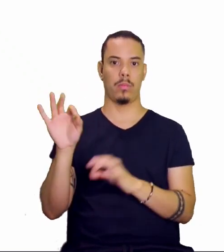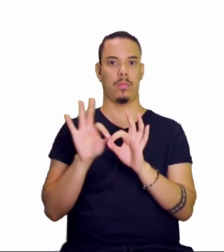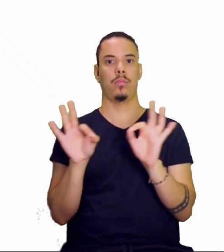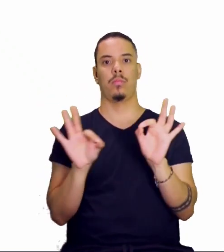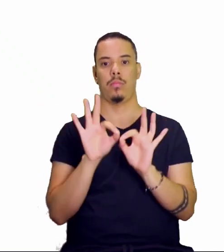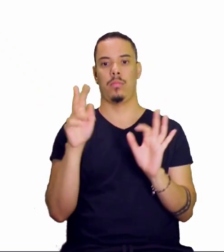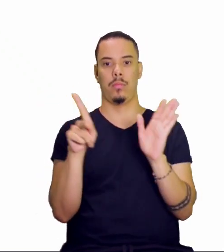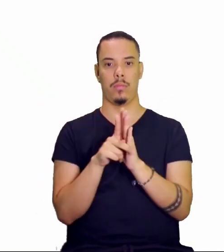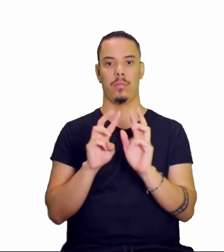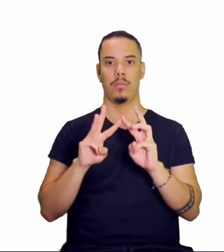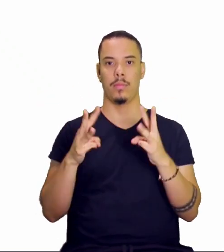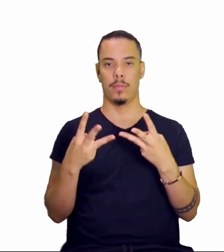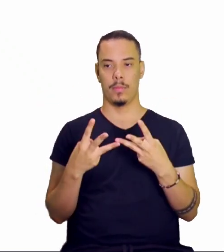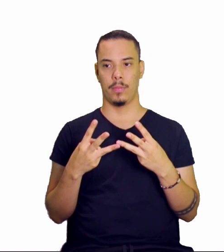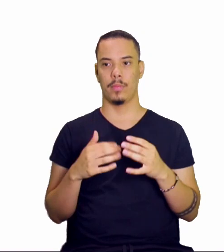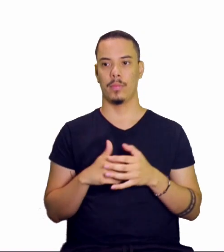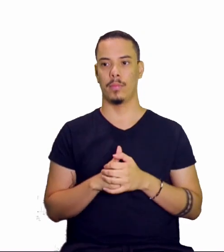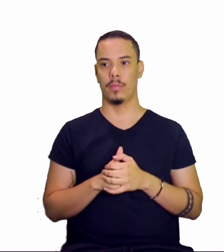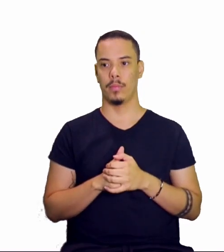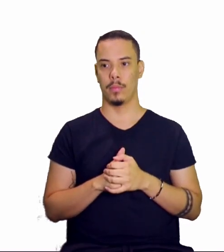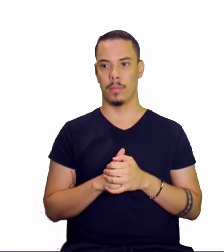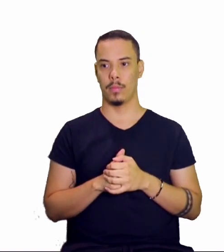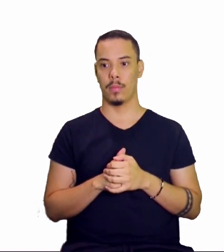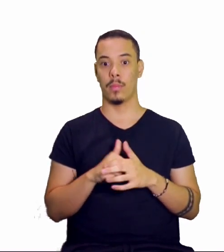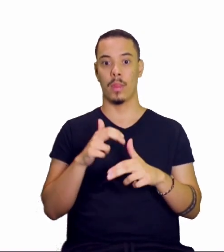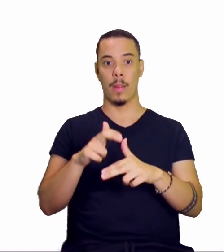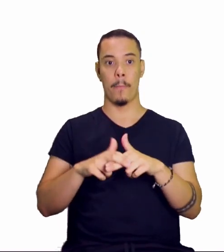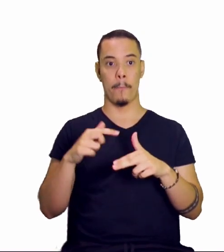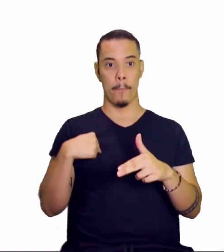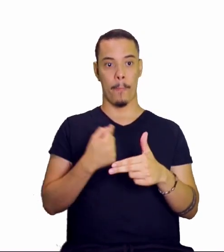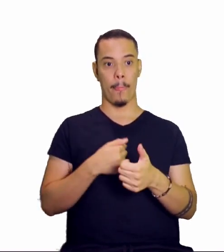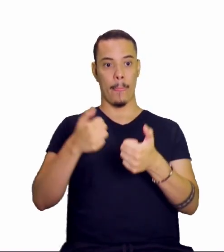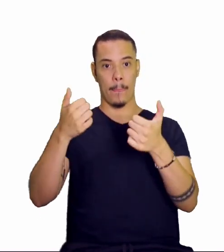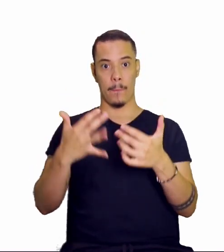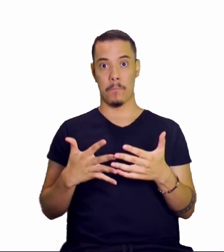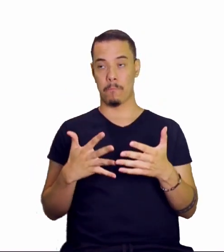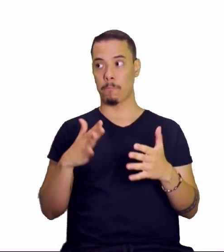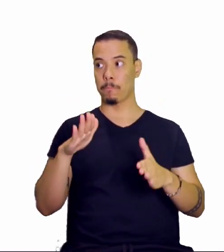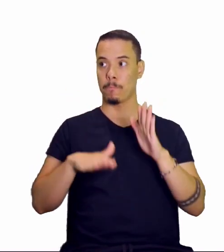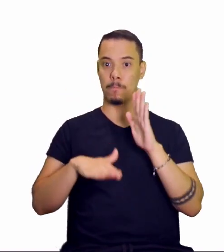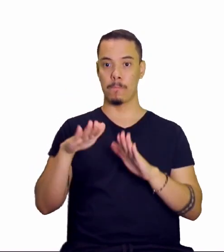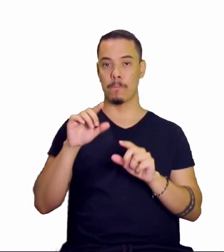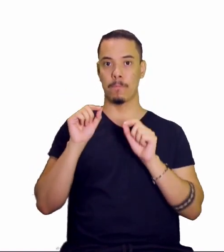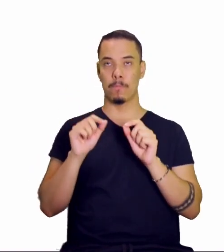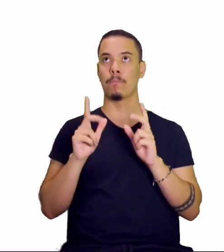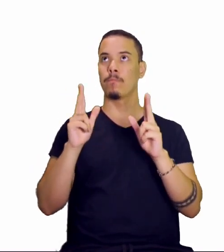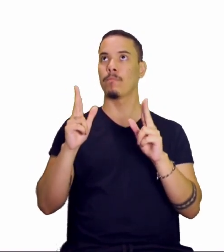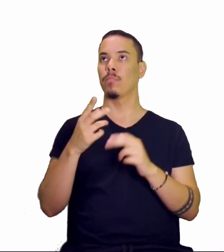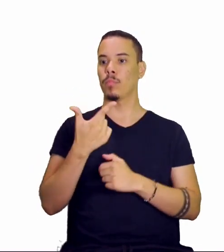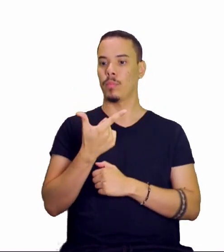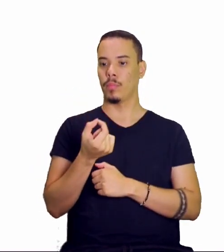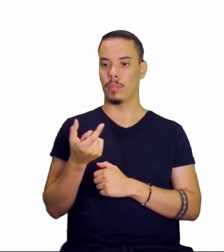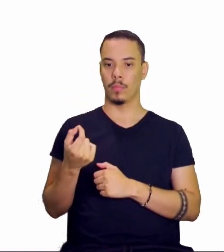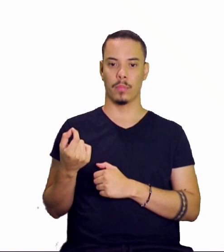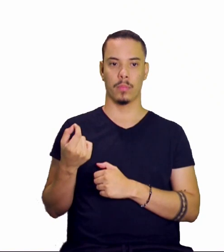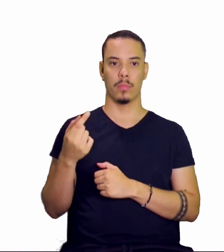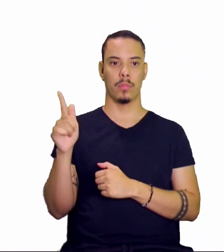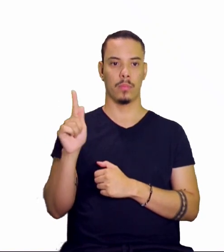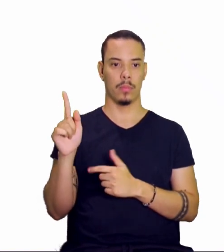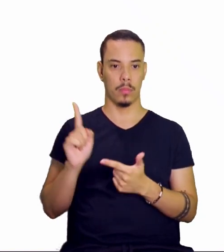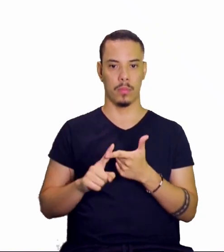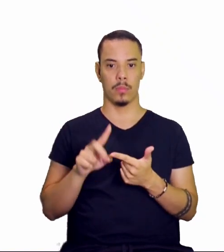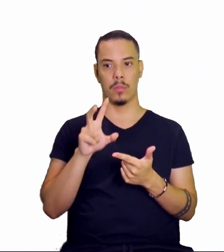de massa. Então tá, pessoal. A gente ó. fala, às vezes, sem querer, a gente fala assim, é como se fosse 200 gramas, 500 gramas,